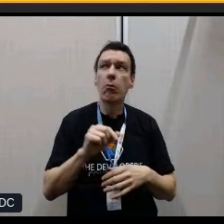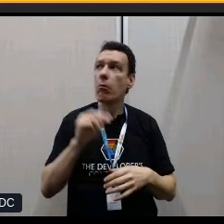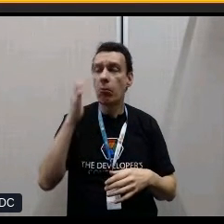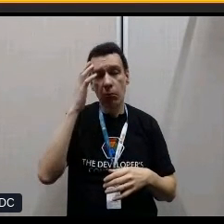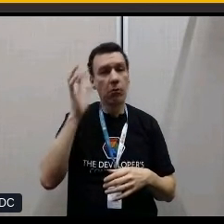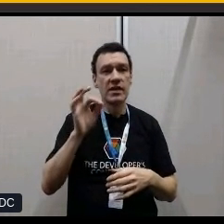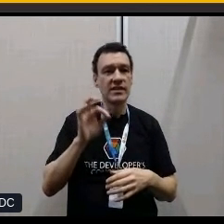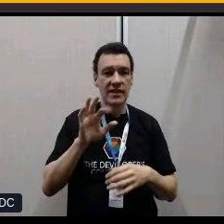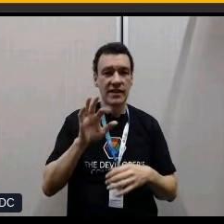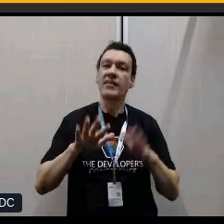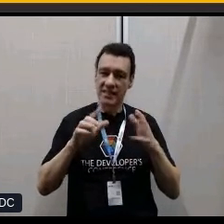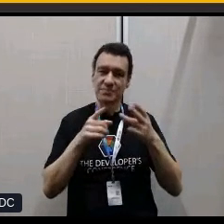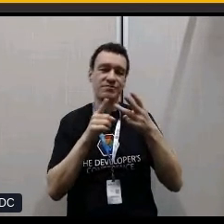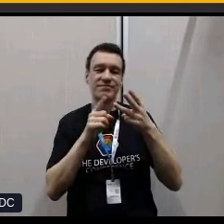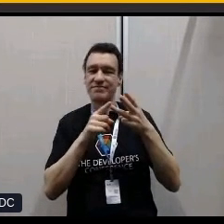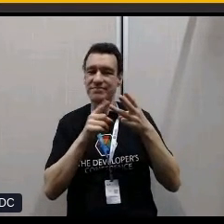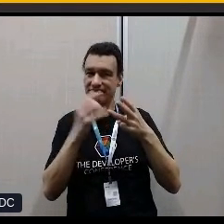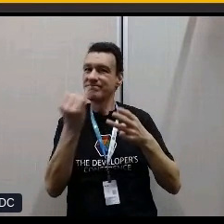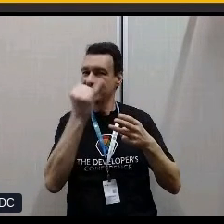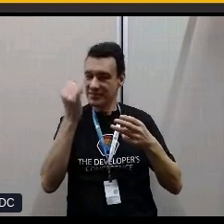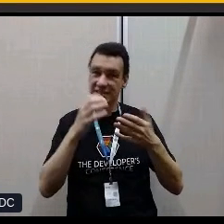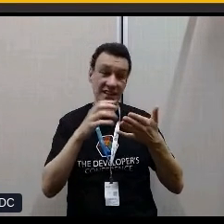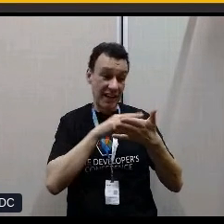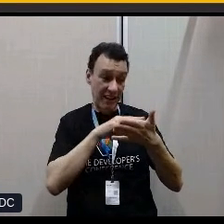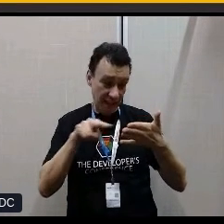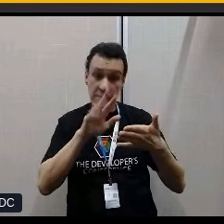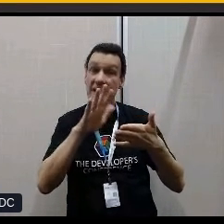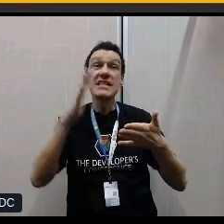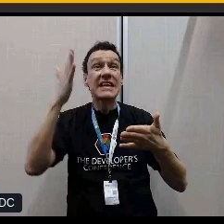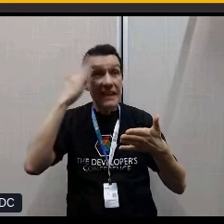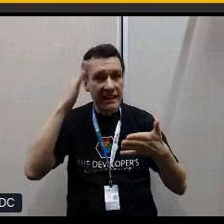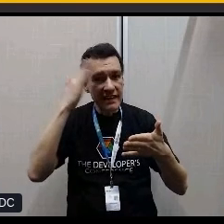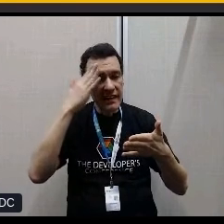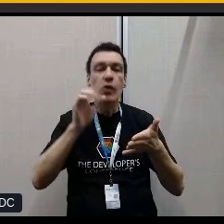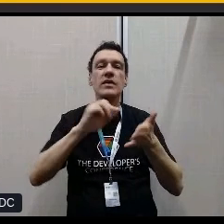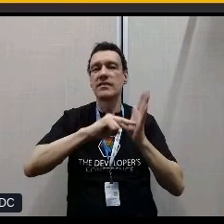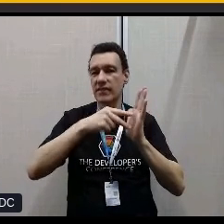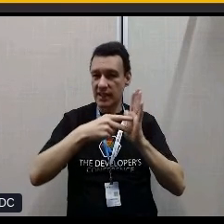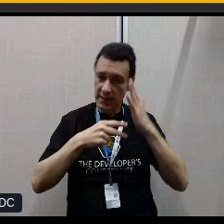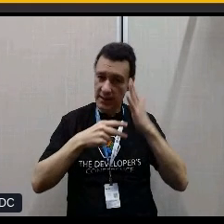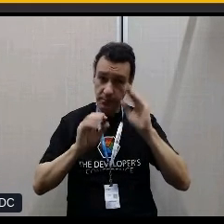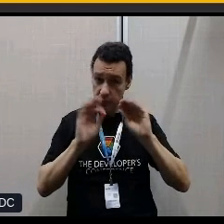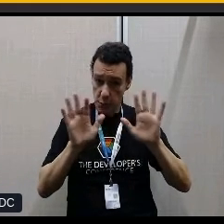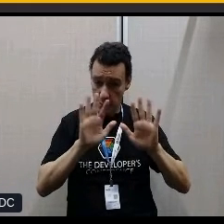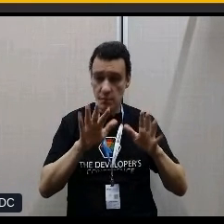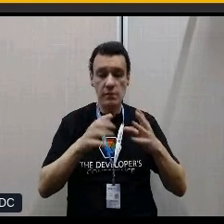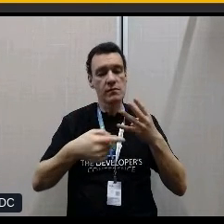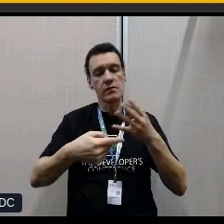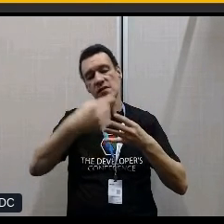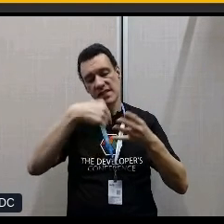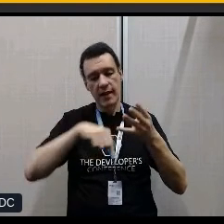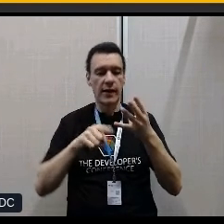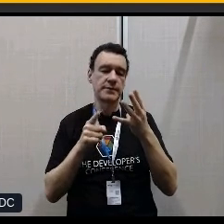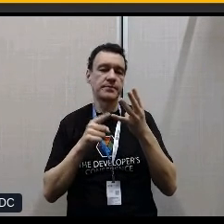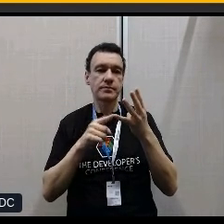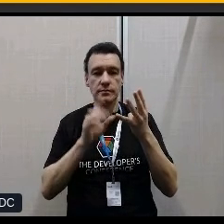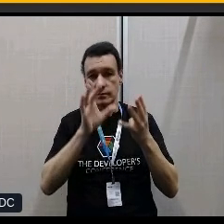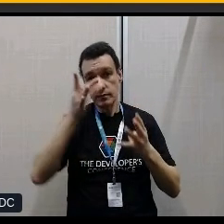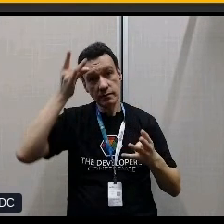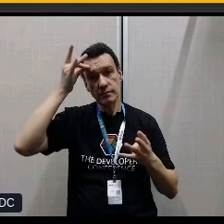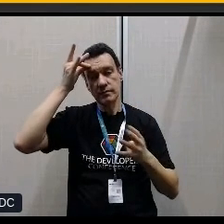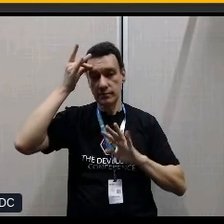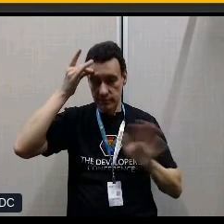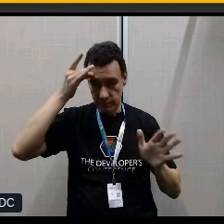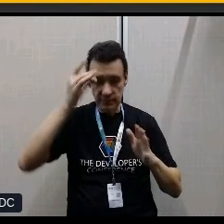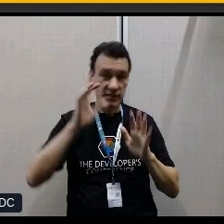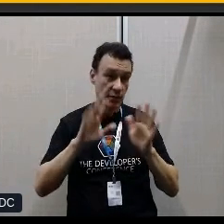interpretar o que aquilo significa. E a retenção? Ok, eu li, identifiquei o símbolo, consegui construir